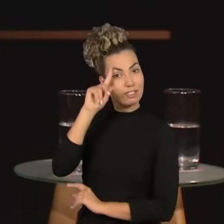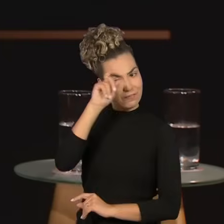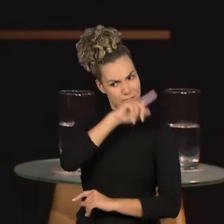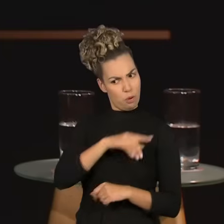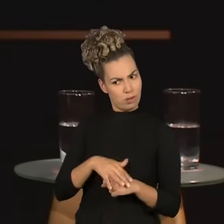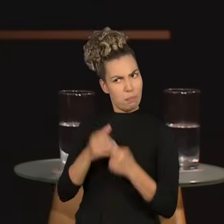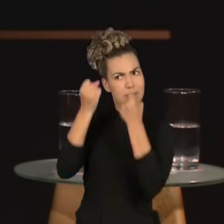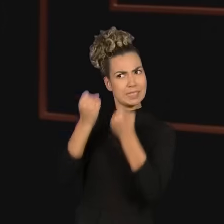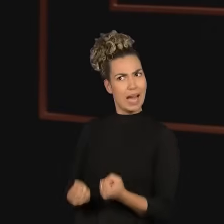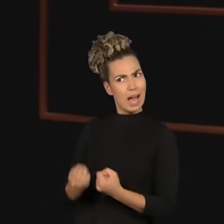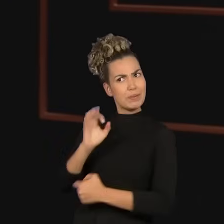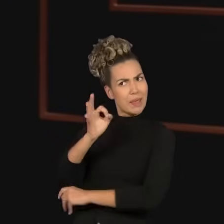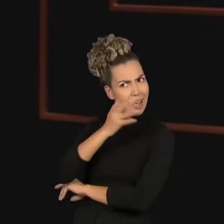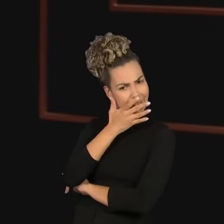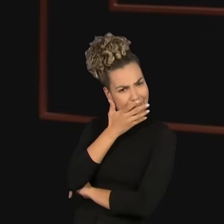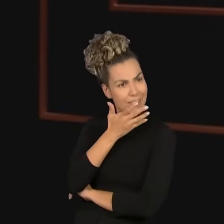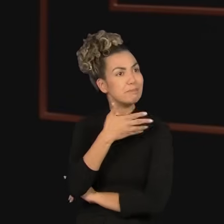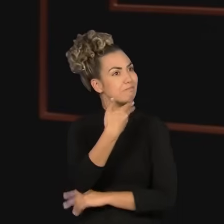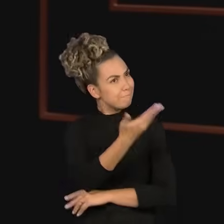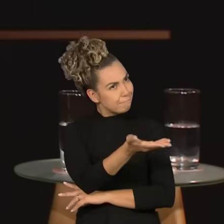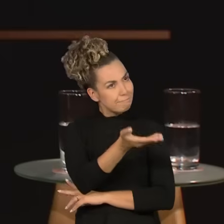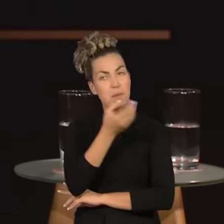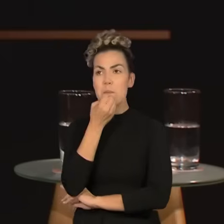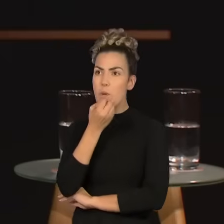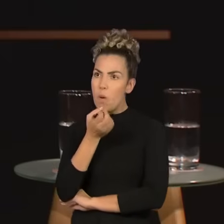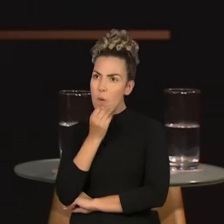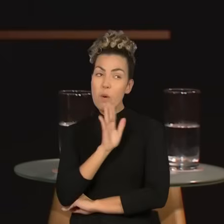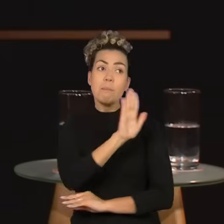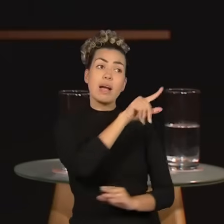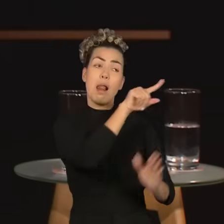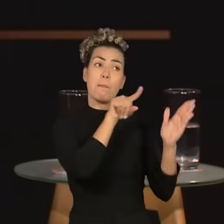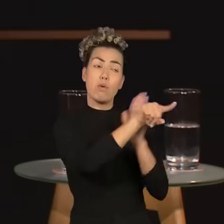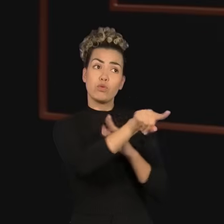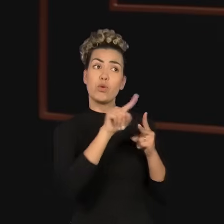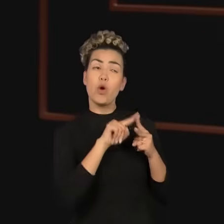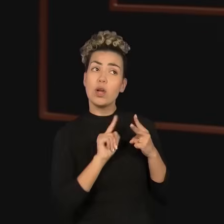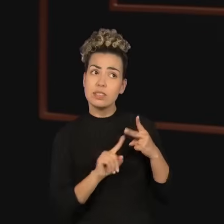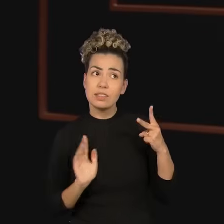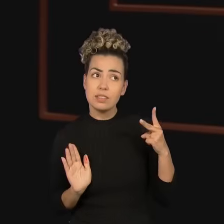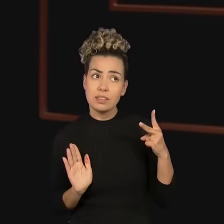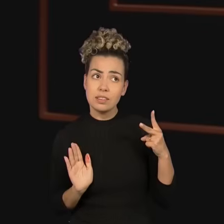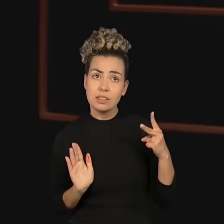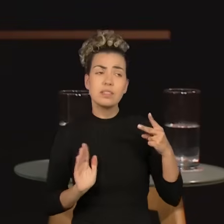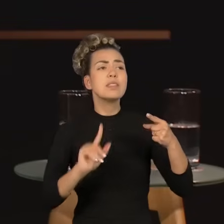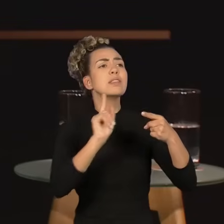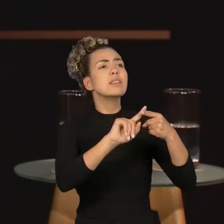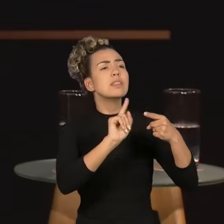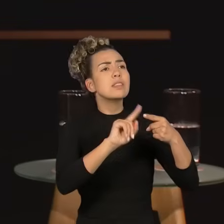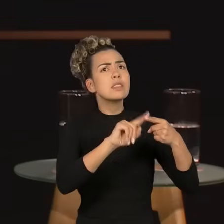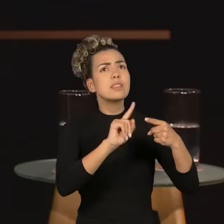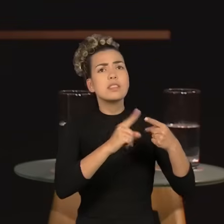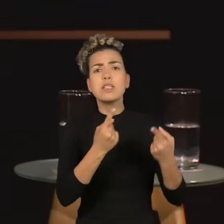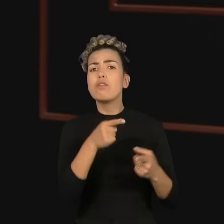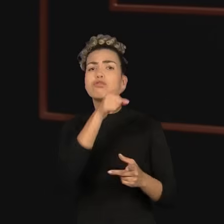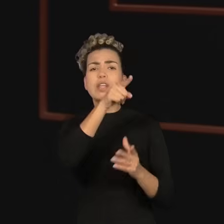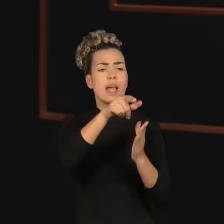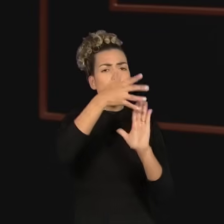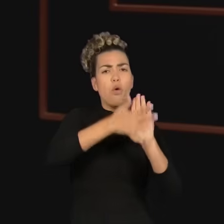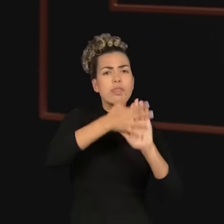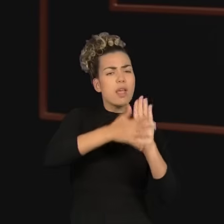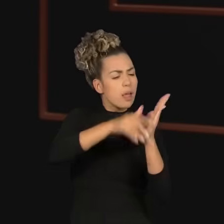né? Sofias. Muito bom. Agora, ela fez duas perguntas para você. Ah, sim. Primeiro, quer dizer, como é que você escreveu essa peça? Então,